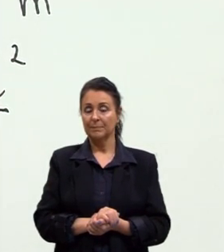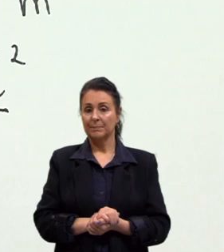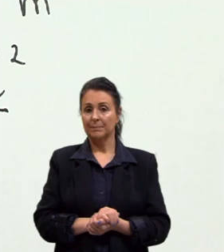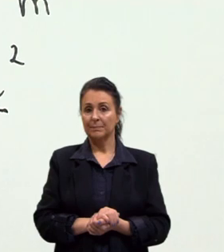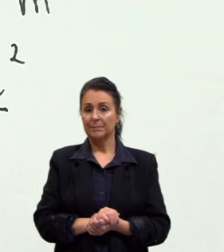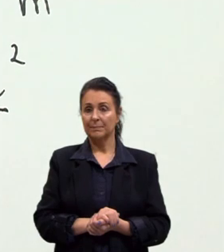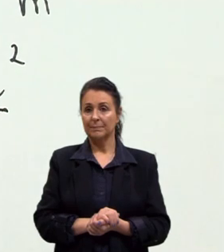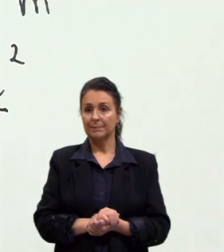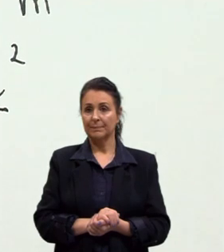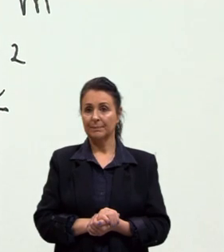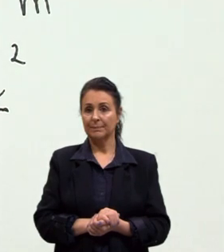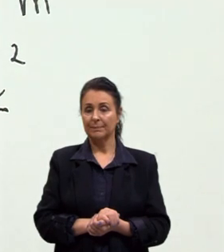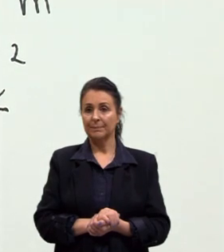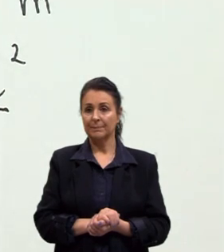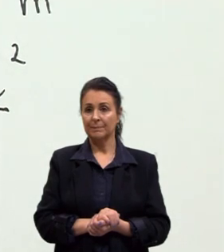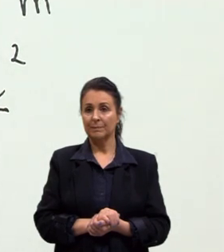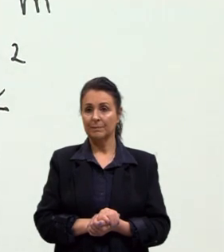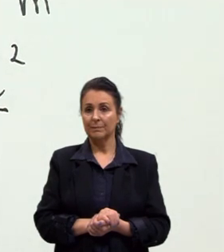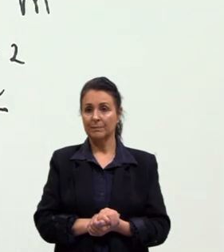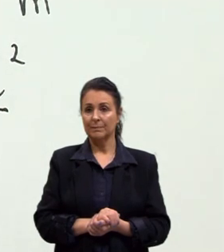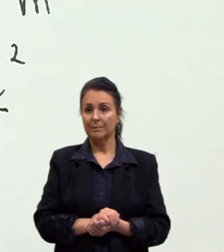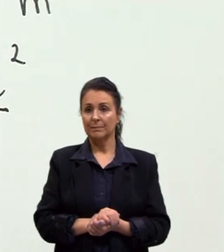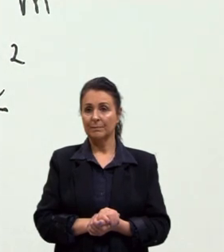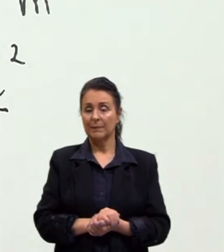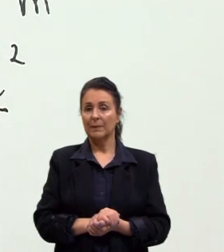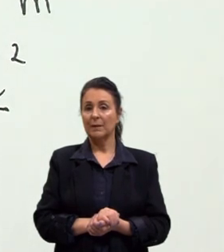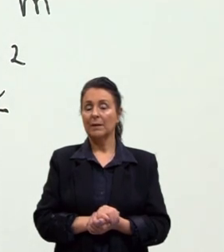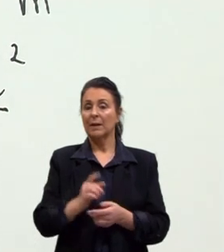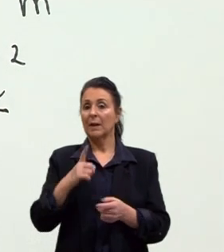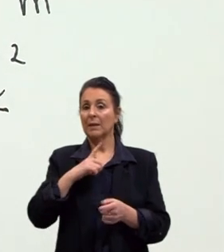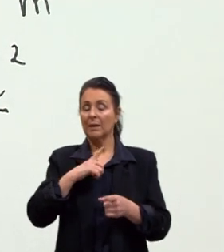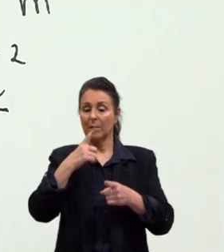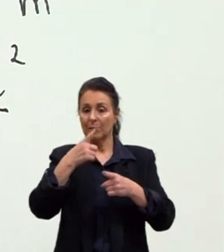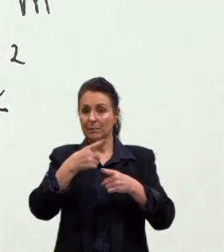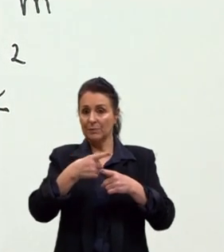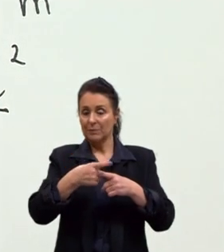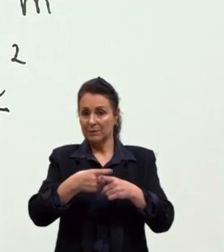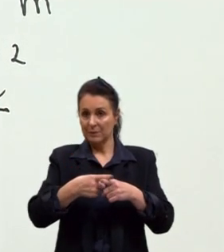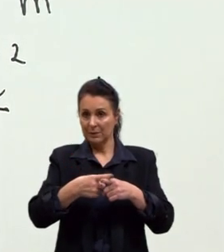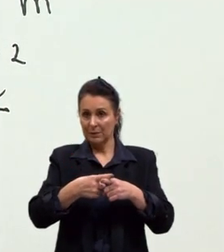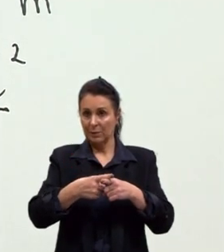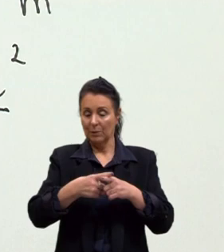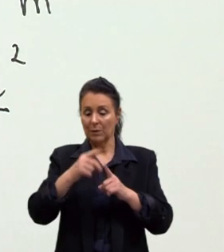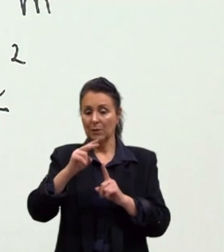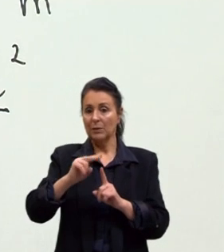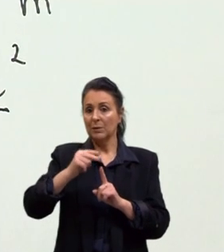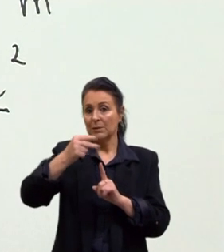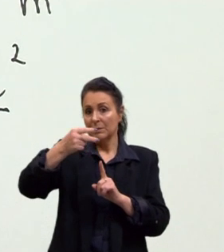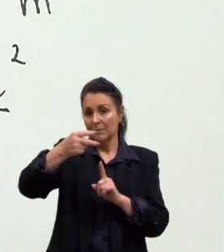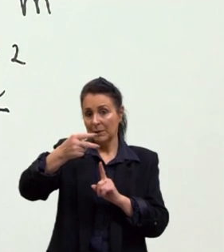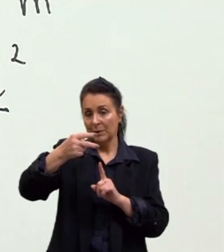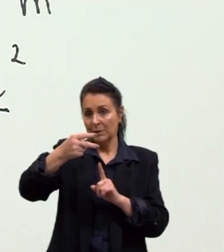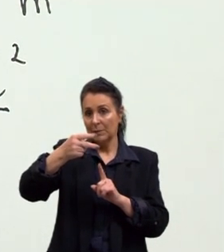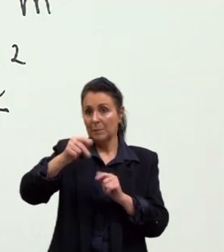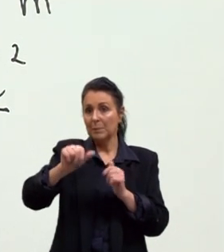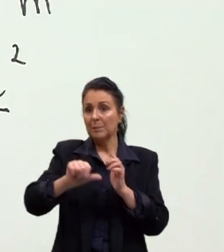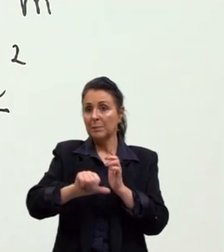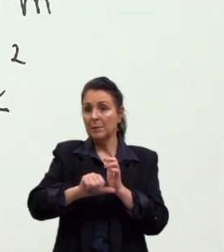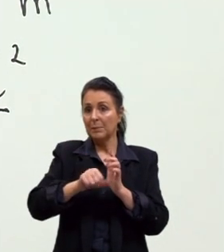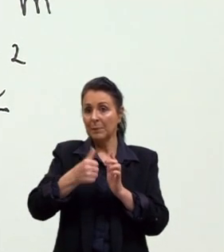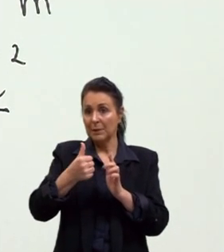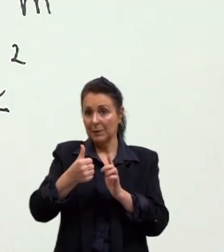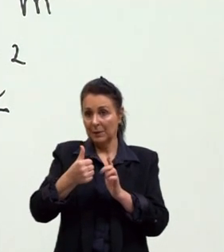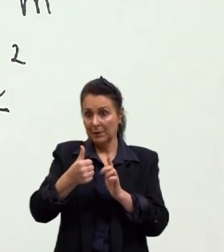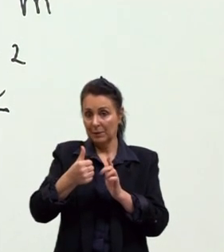claro ó quando a gente tem uma multiplicação né E esses points aqui a gente vai multiplicar esses